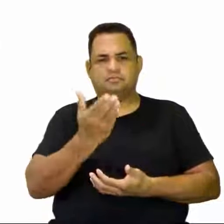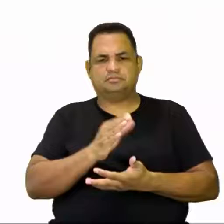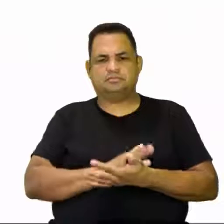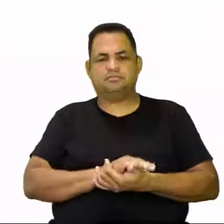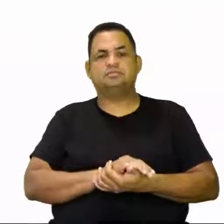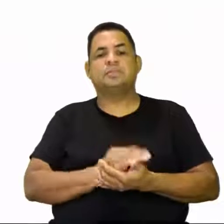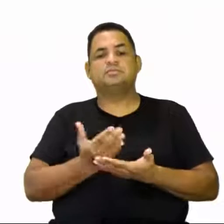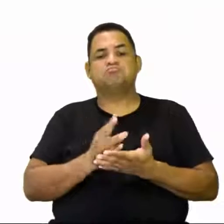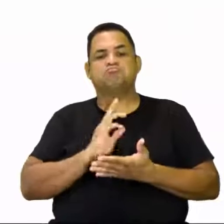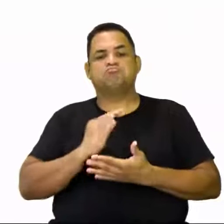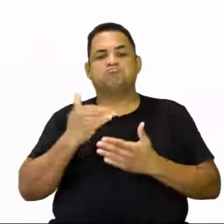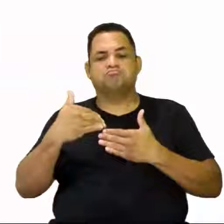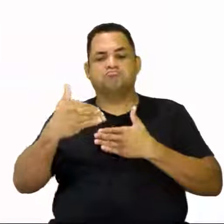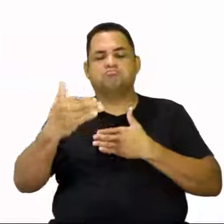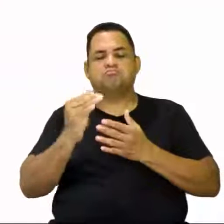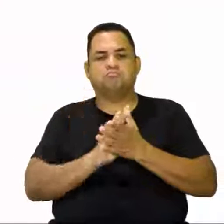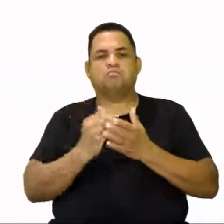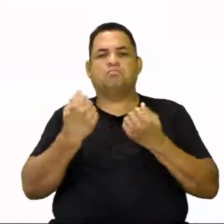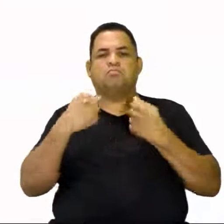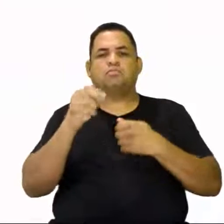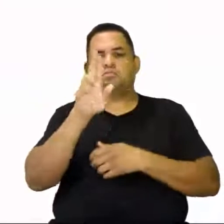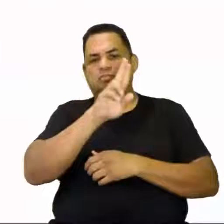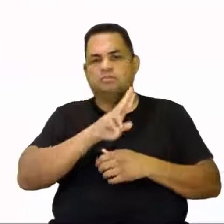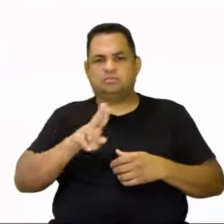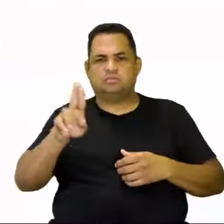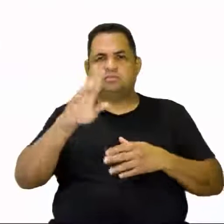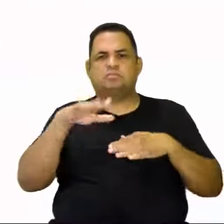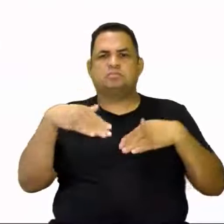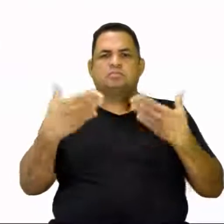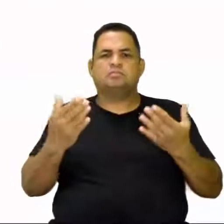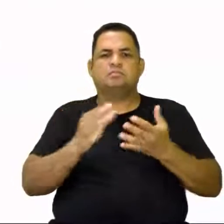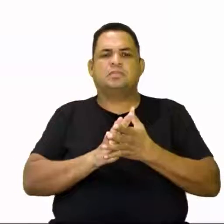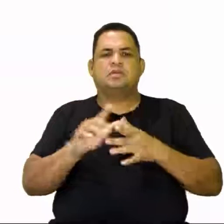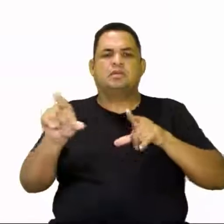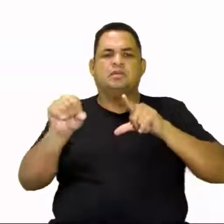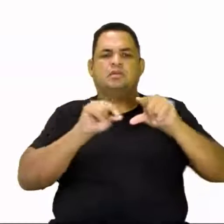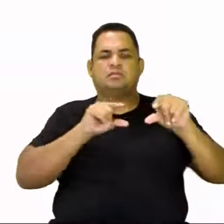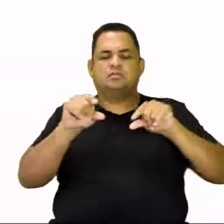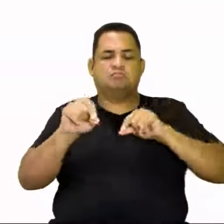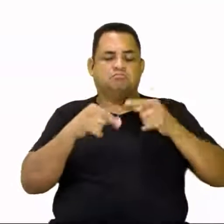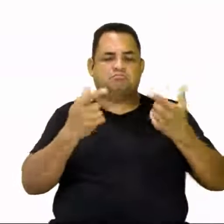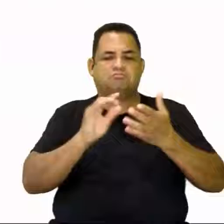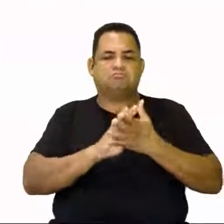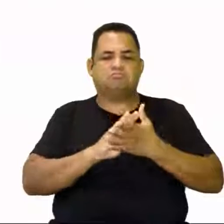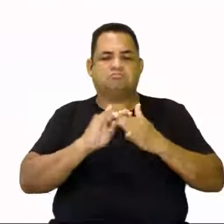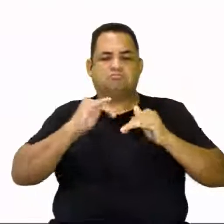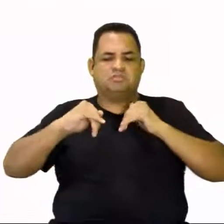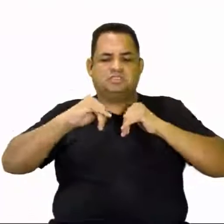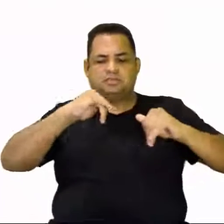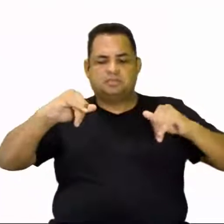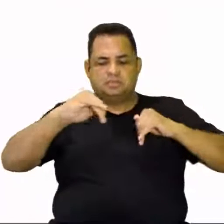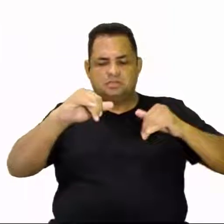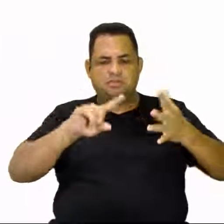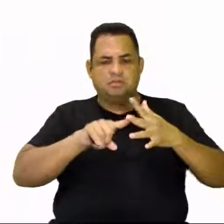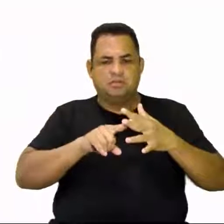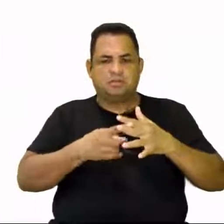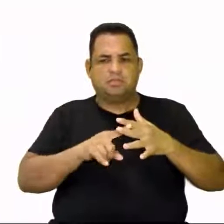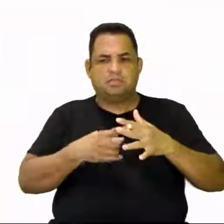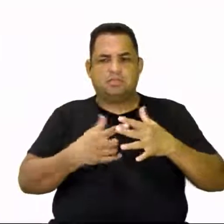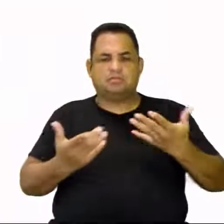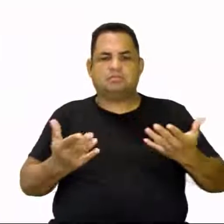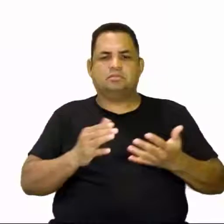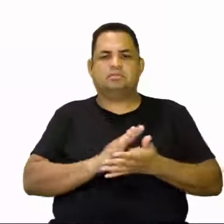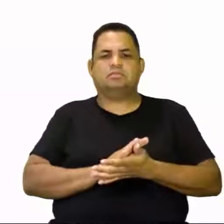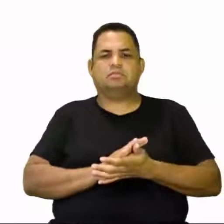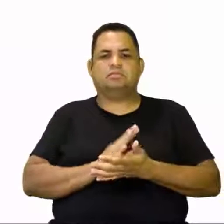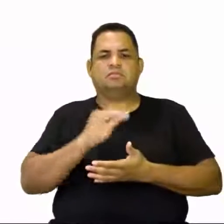os químicos podem utilizar. Mas a gente tem que entender que, por exemplo, a catação é um processo de separação mecânico, né?